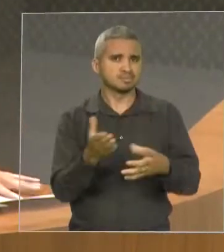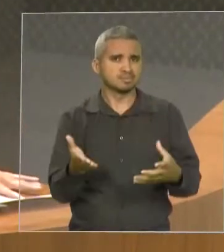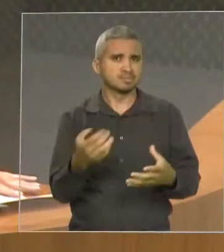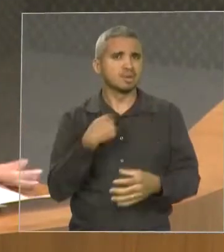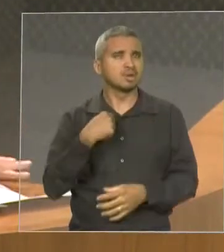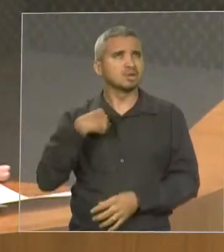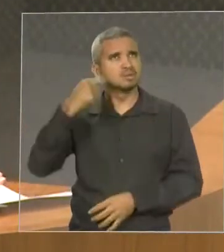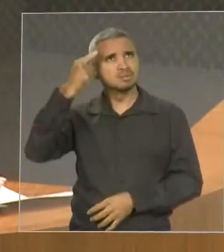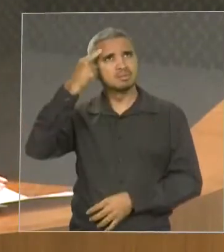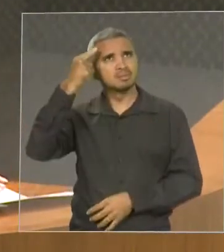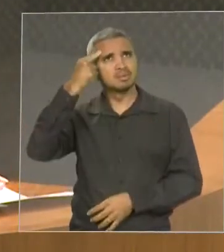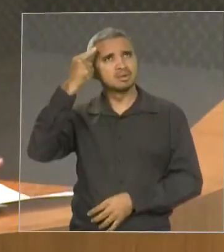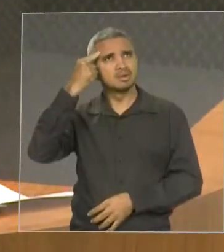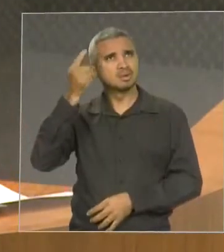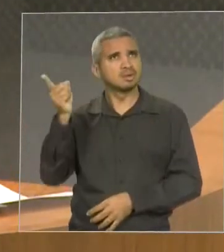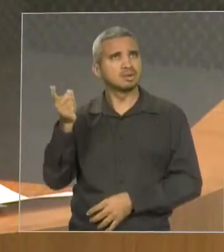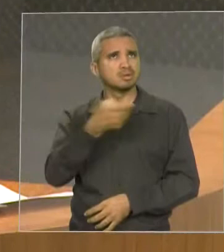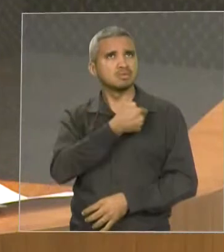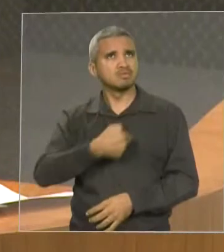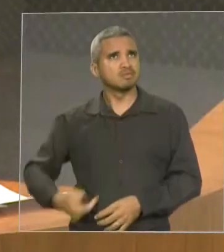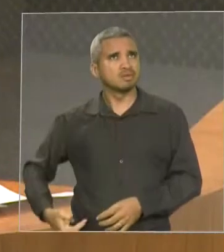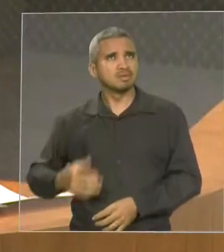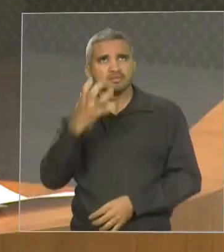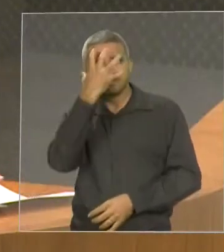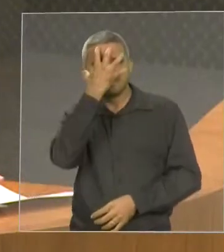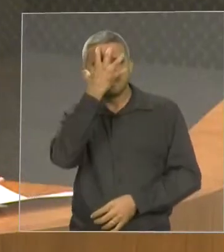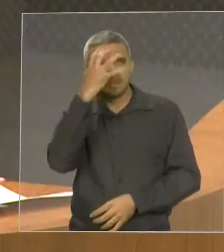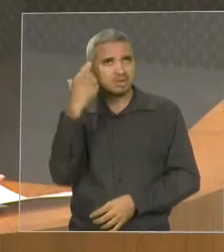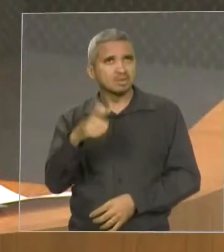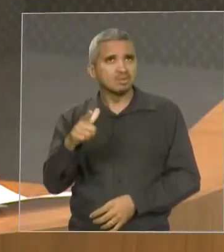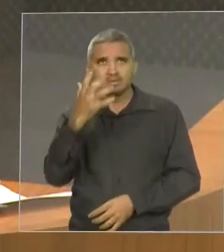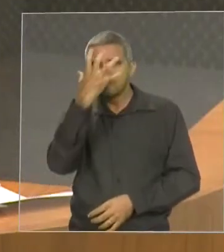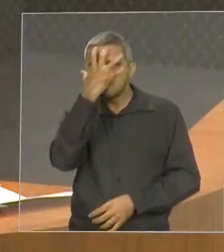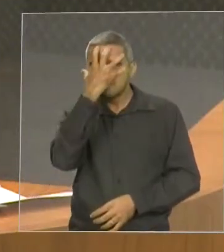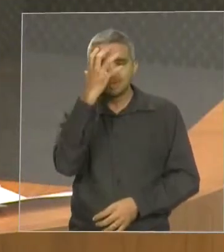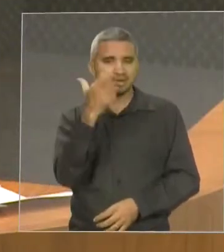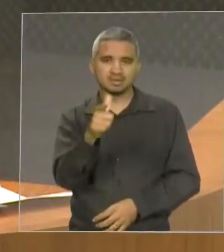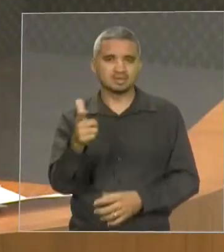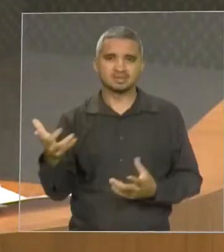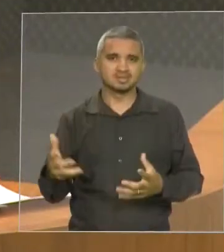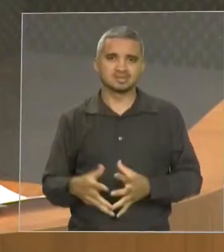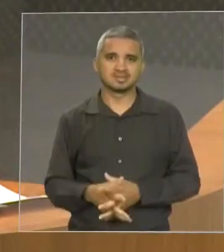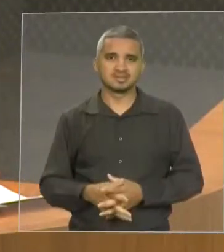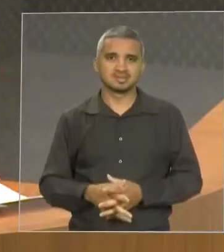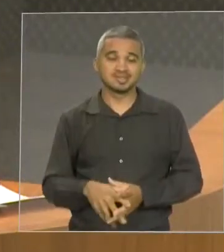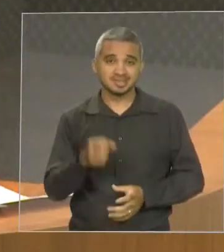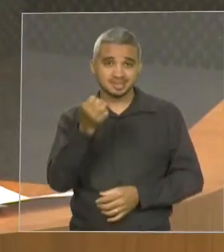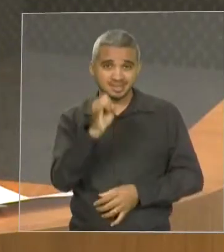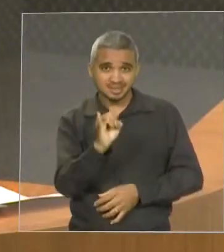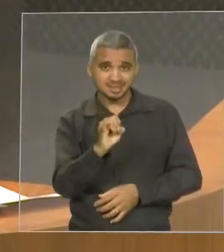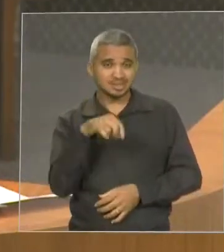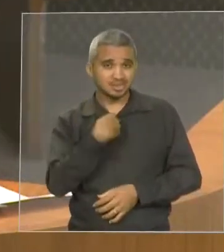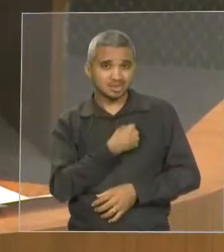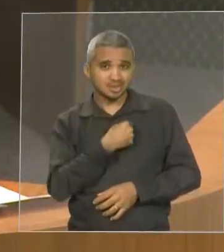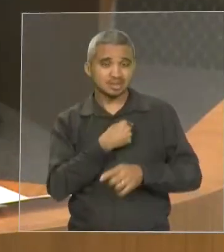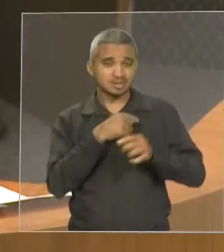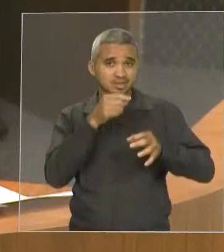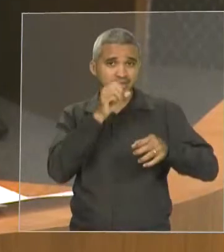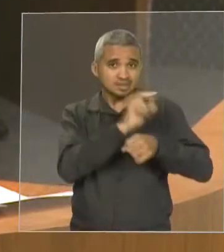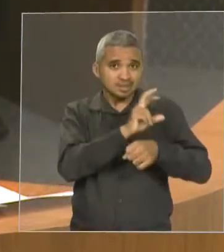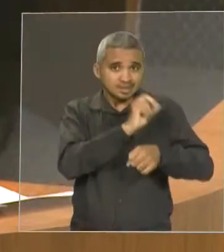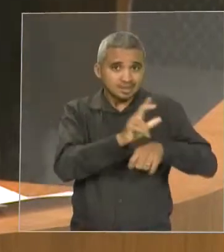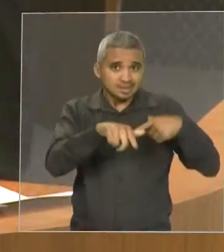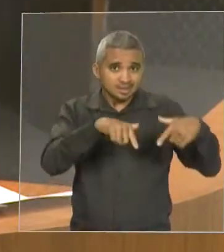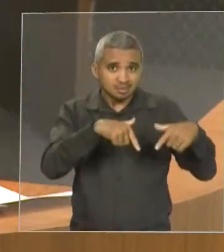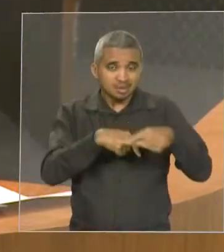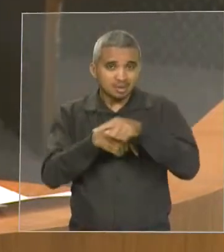nós fôssemos cruzar com os dados com a Justiça Eleitoral, nós íamos encontrar assim, filiados do PCdoB